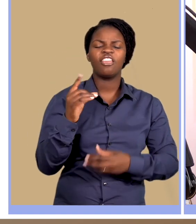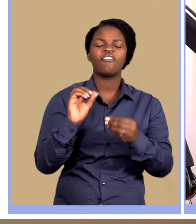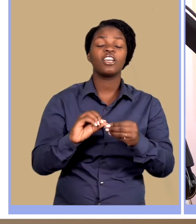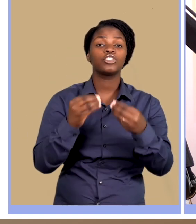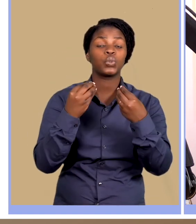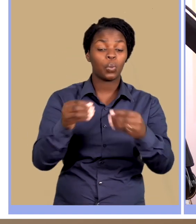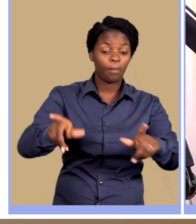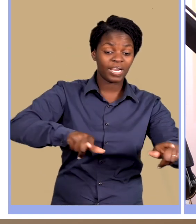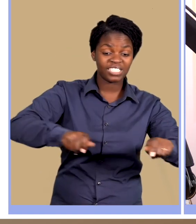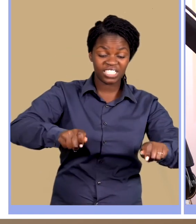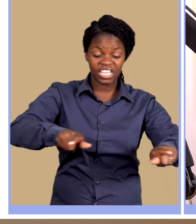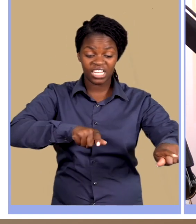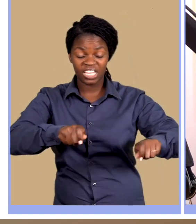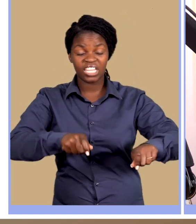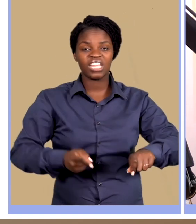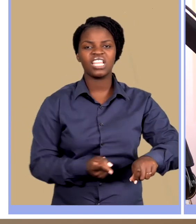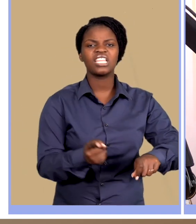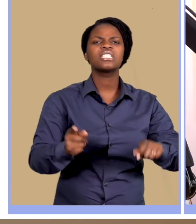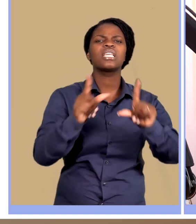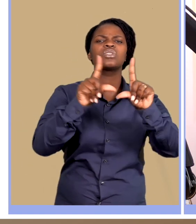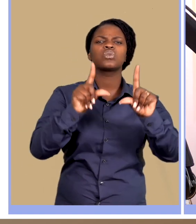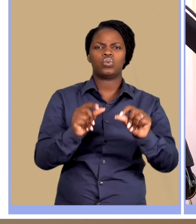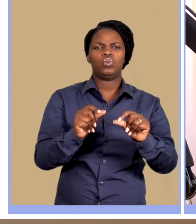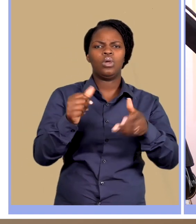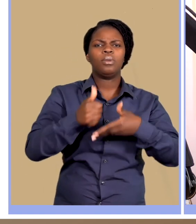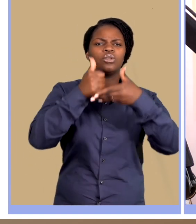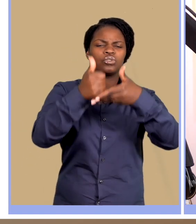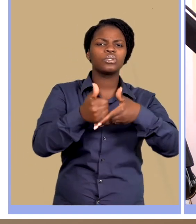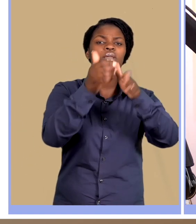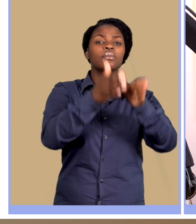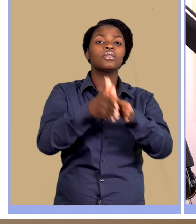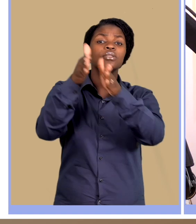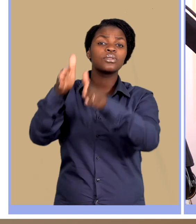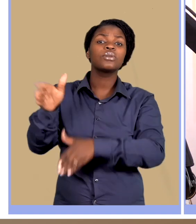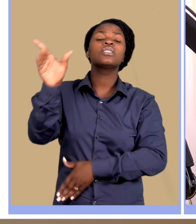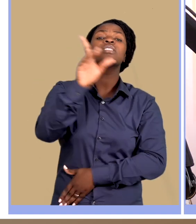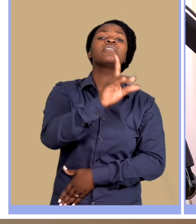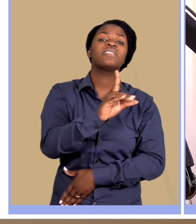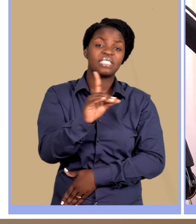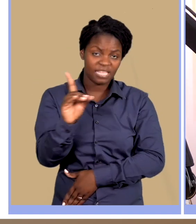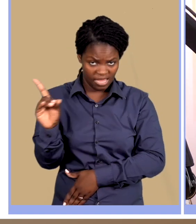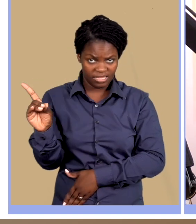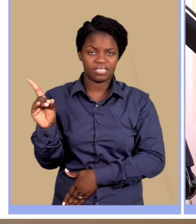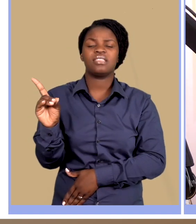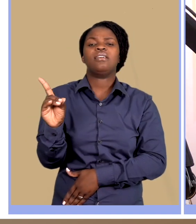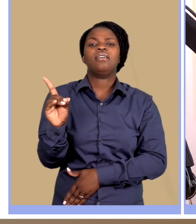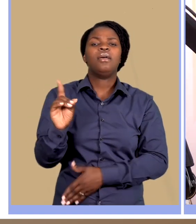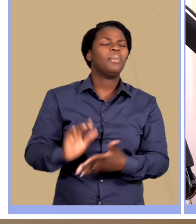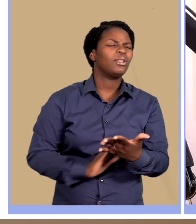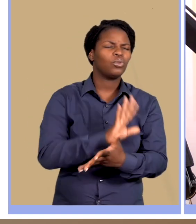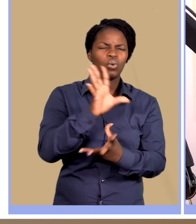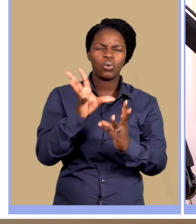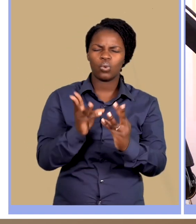Nacional de Gestão de Desastres, para que esta questão da deficiência seja o mainstreaming de todas as áreas